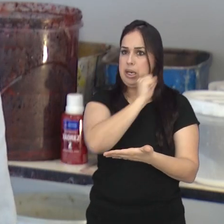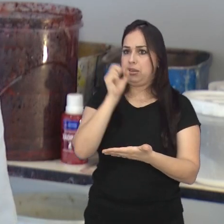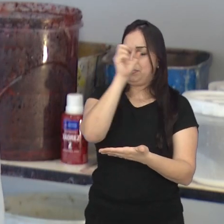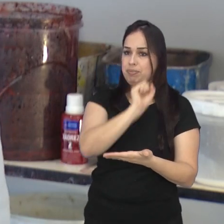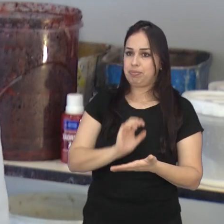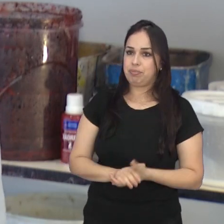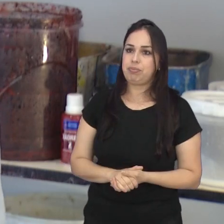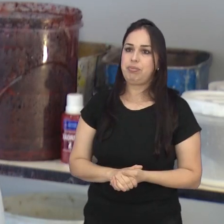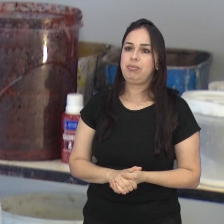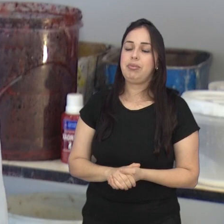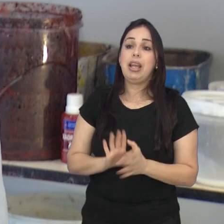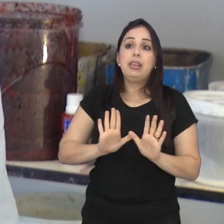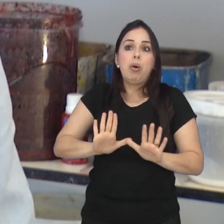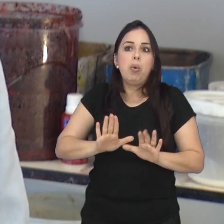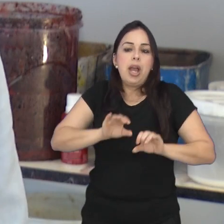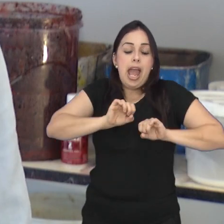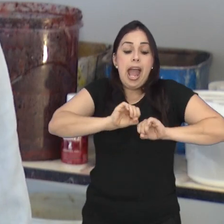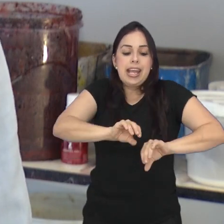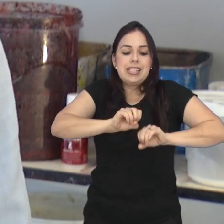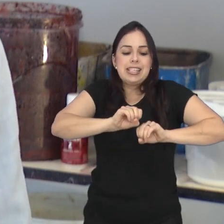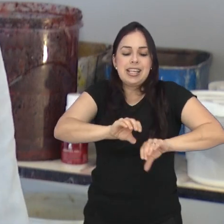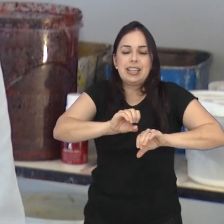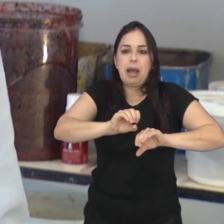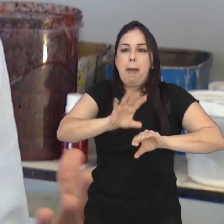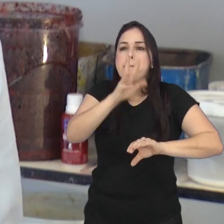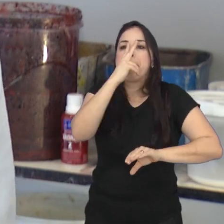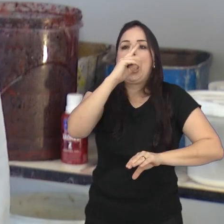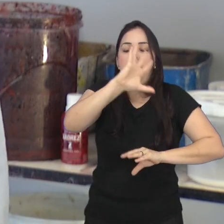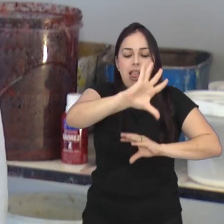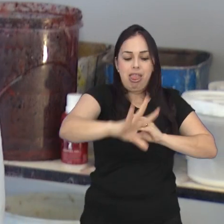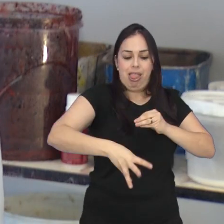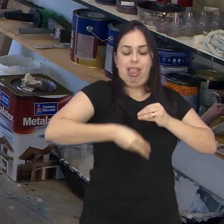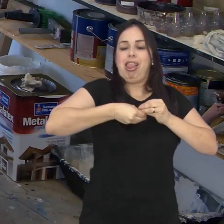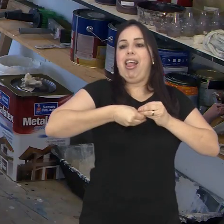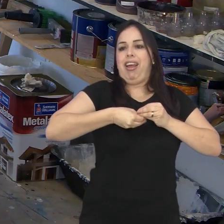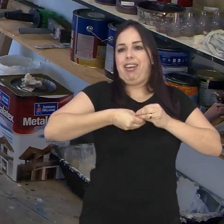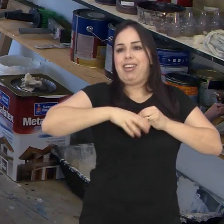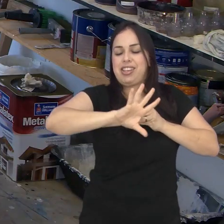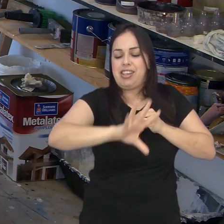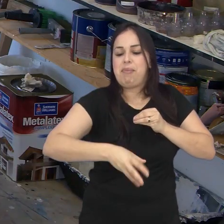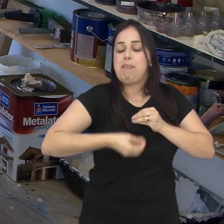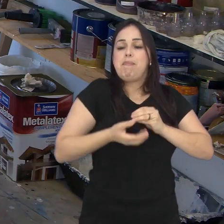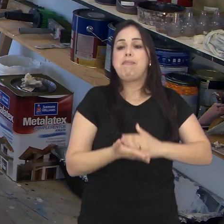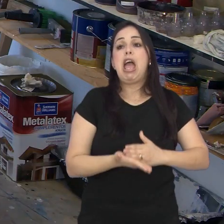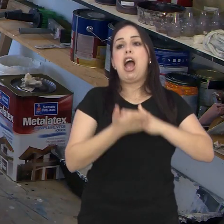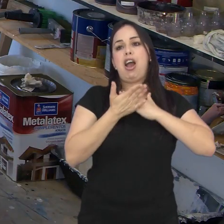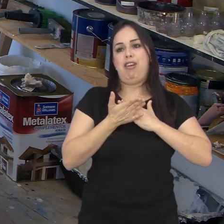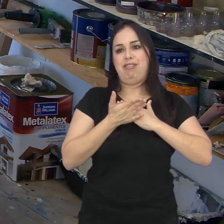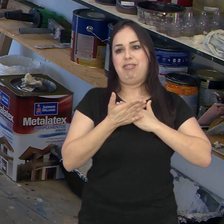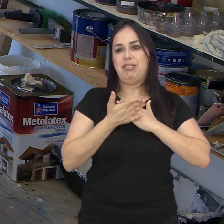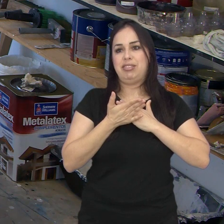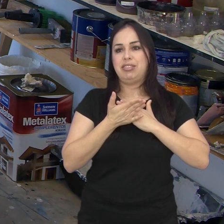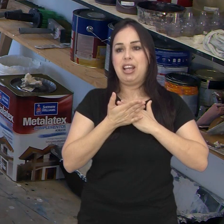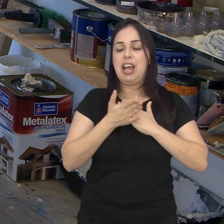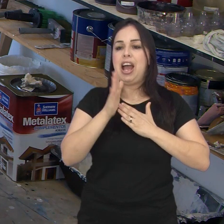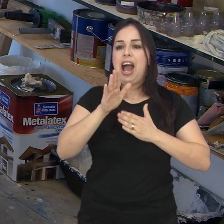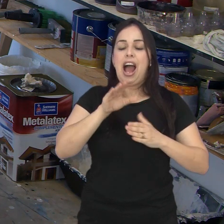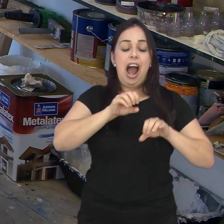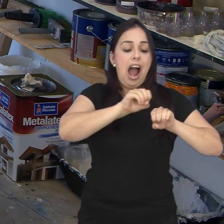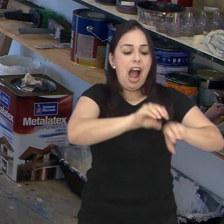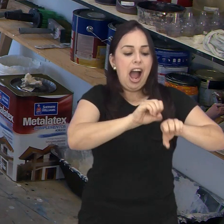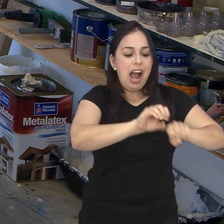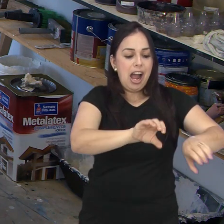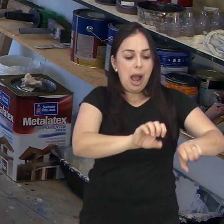eu vejo isso assim, dar aula para mim sempre foi um complemento para o meu trabalho. Sempre foi uma coisa muito ligada,